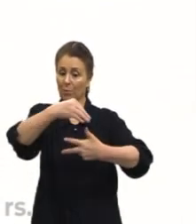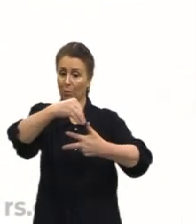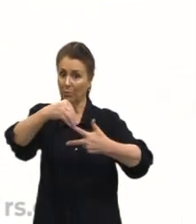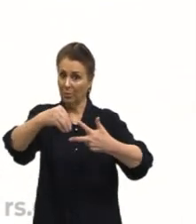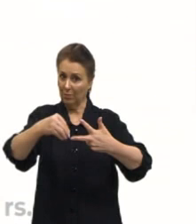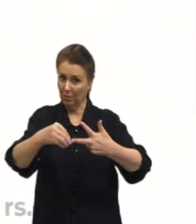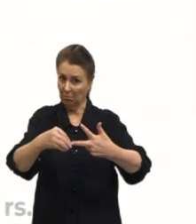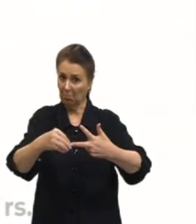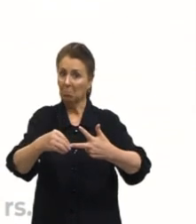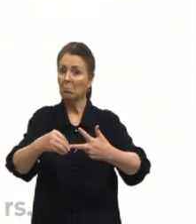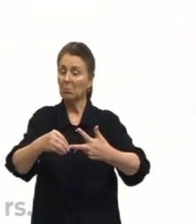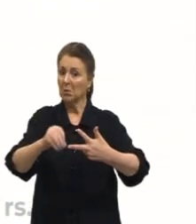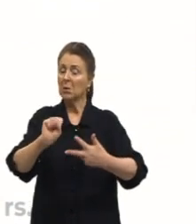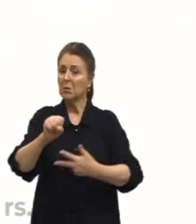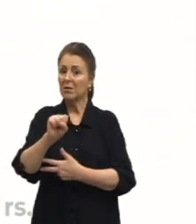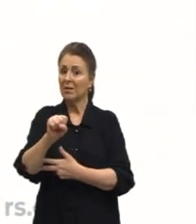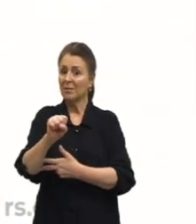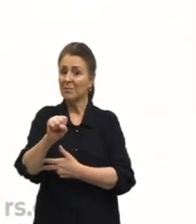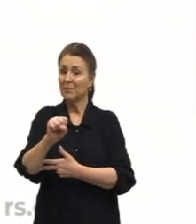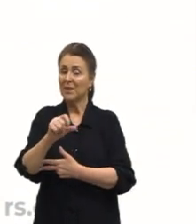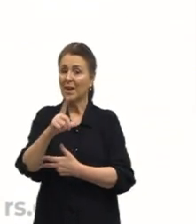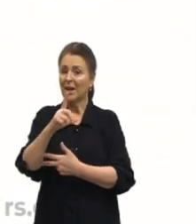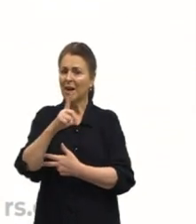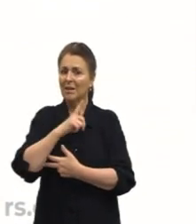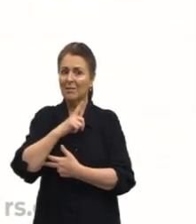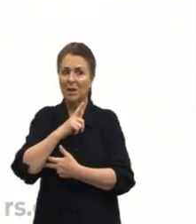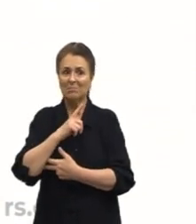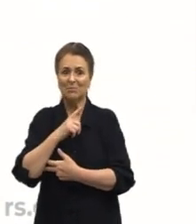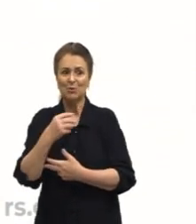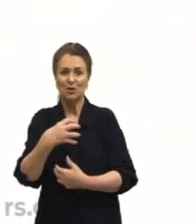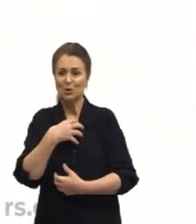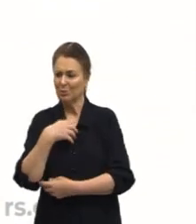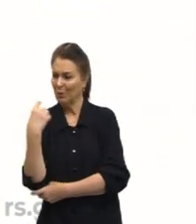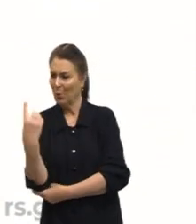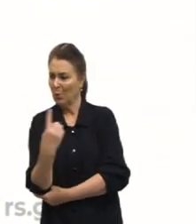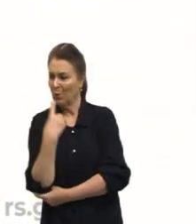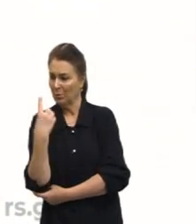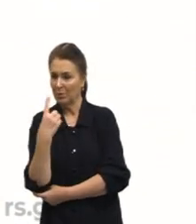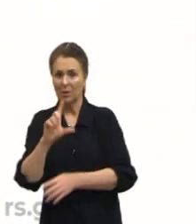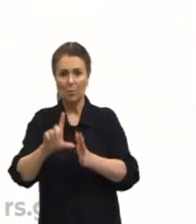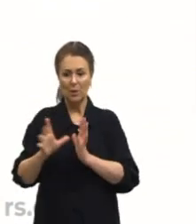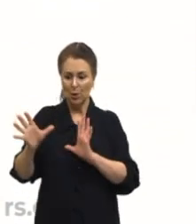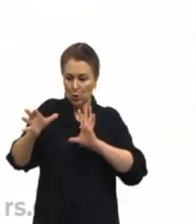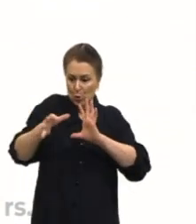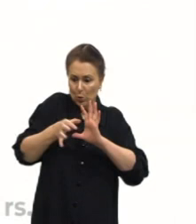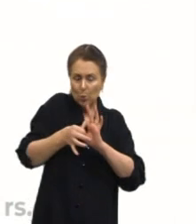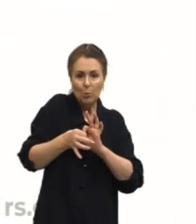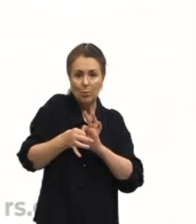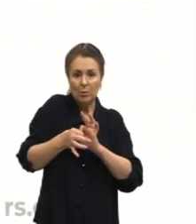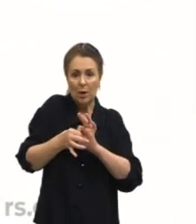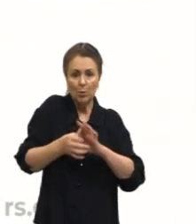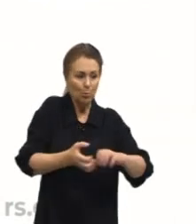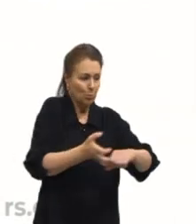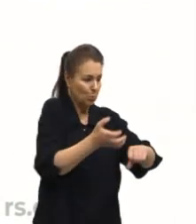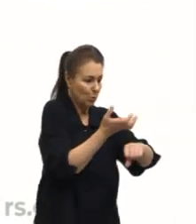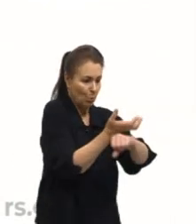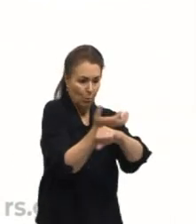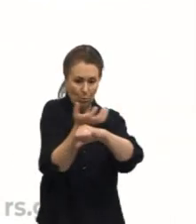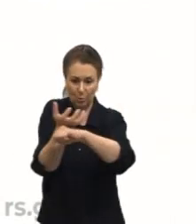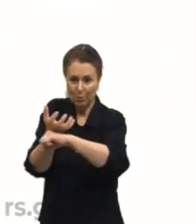realmente únicas né Elas se juntam todas as componentes curriculares